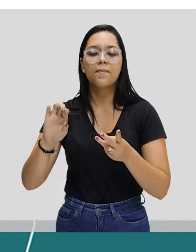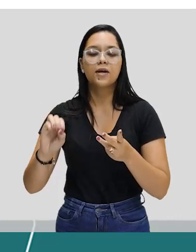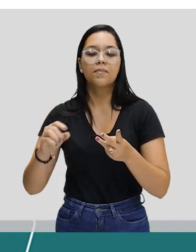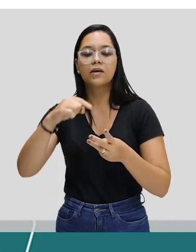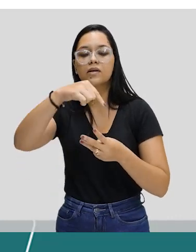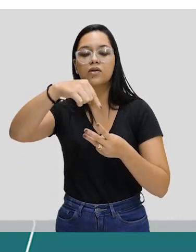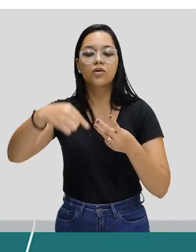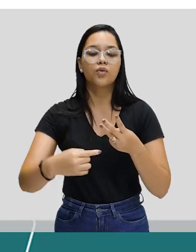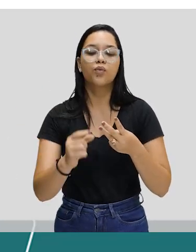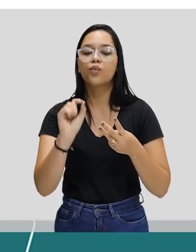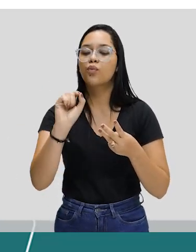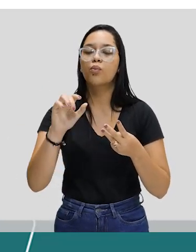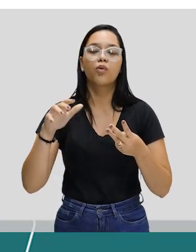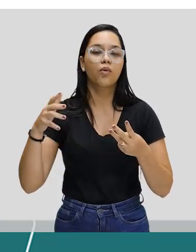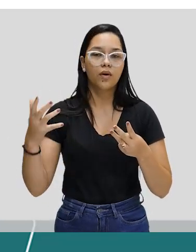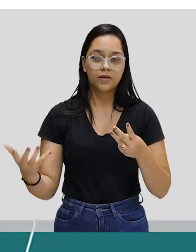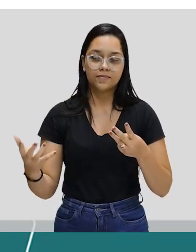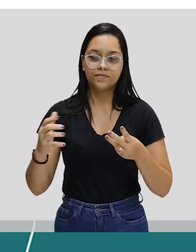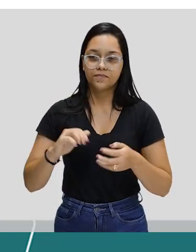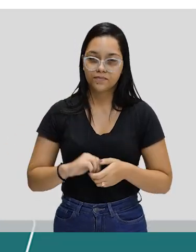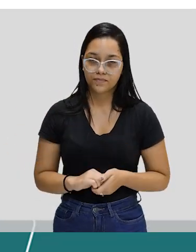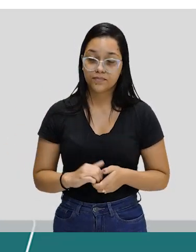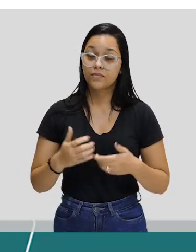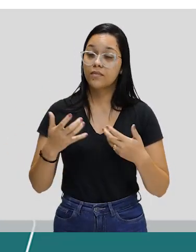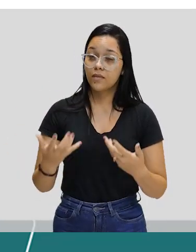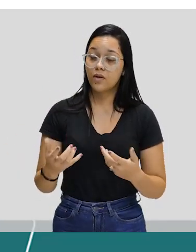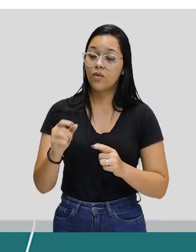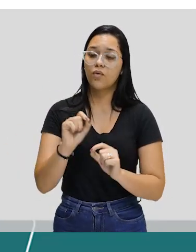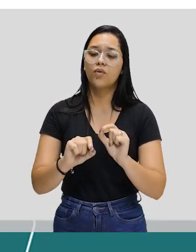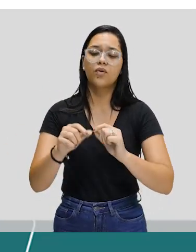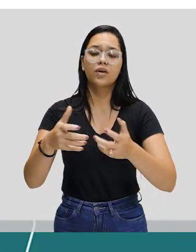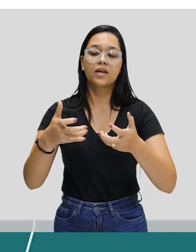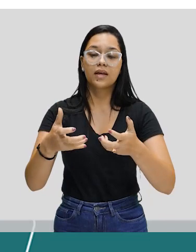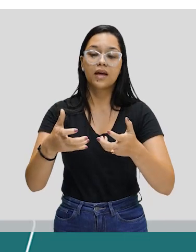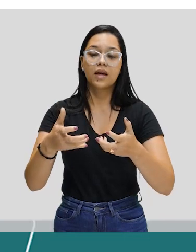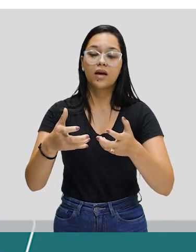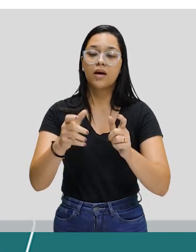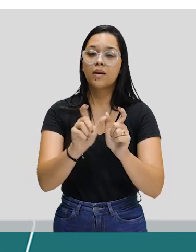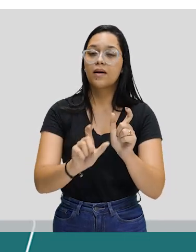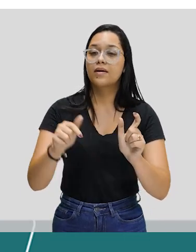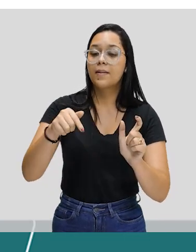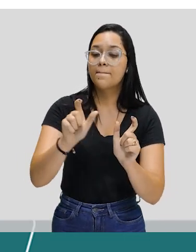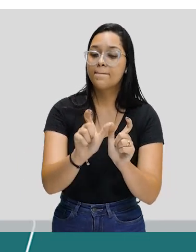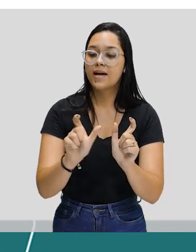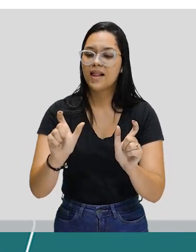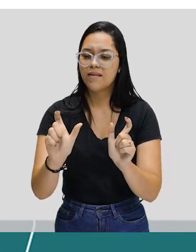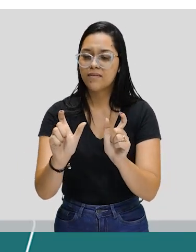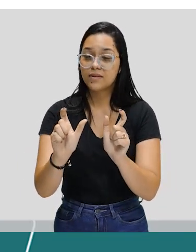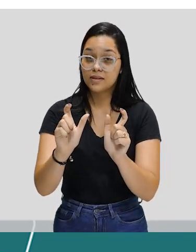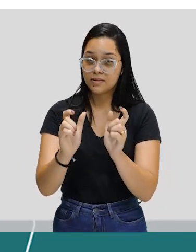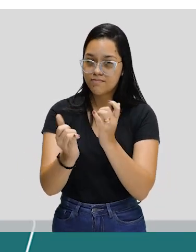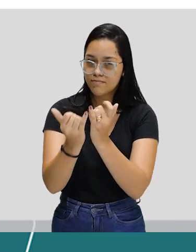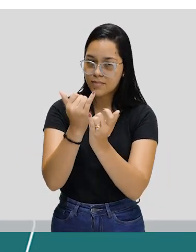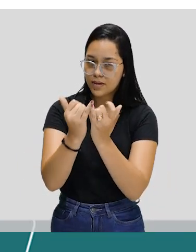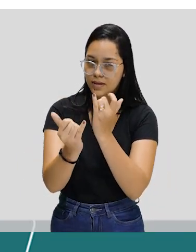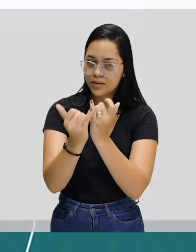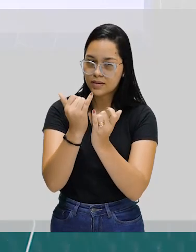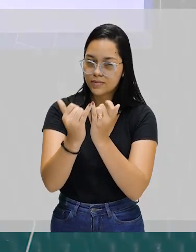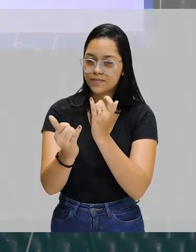são respectivamente. Então, olha só, ele quer o quê? Quer sinônimos, palavras que sejam